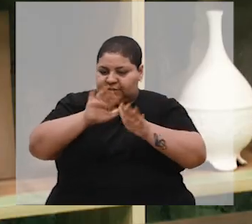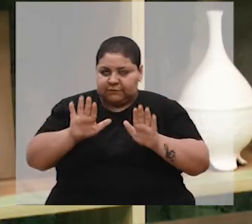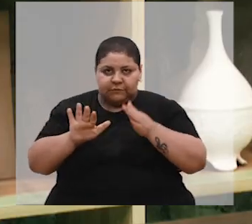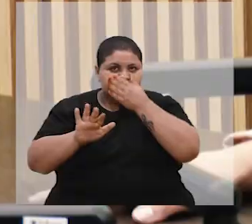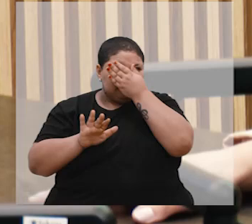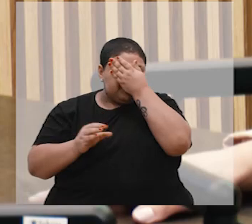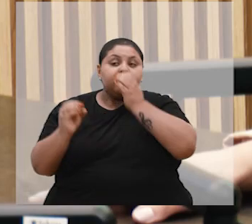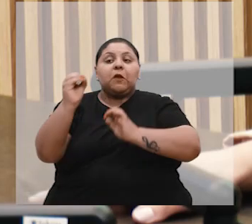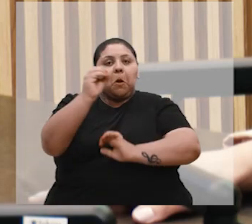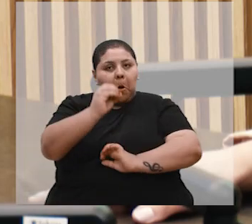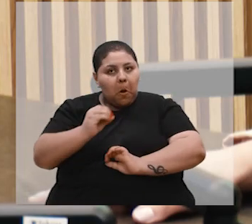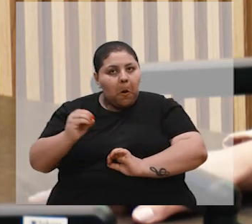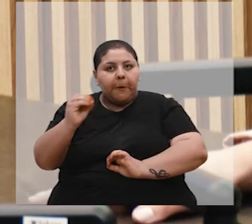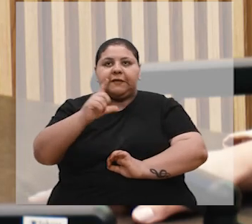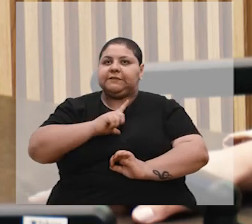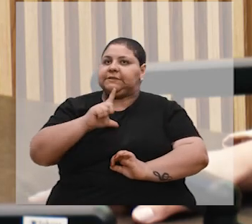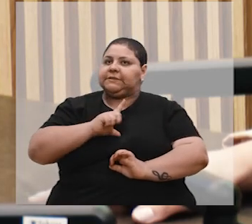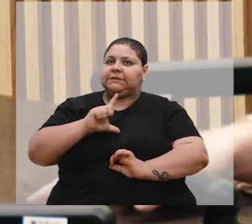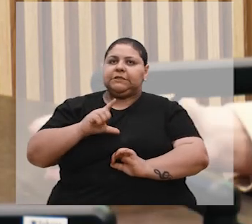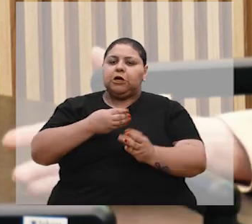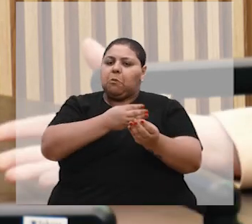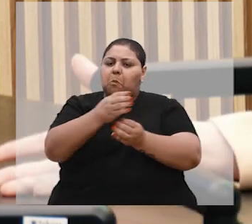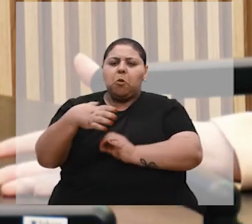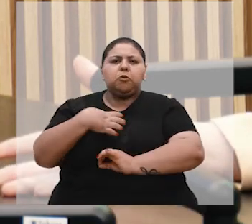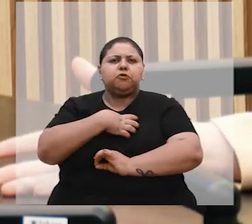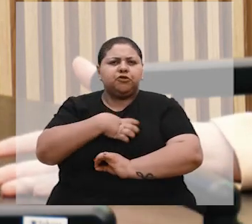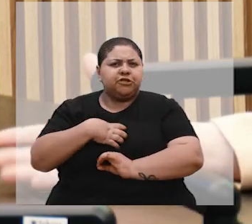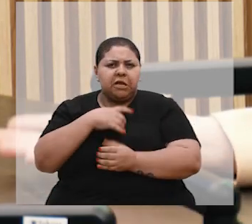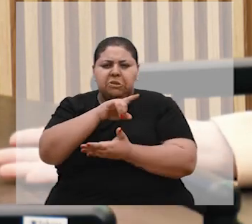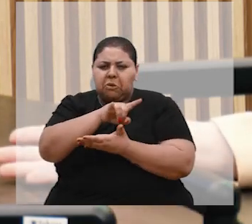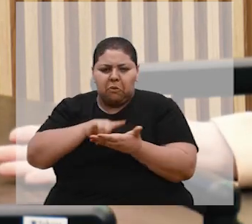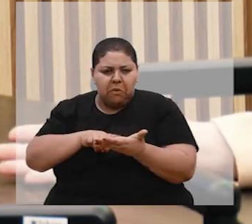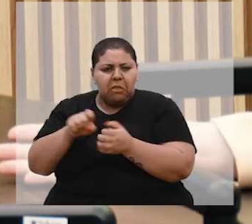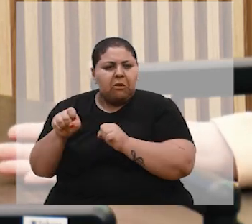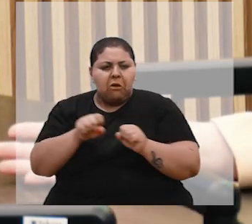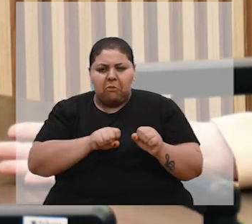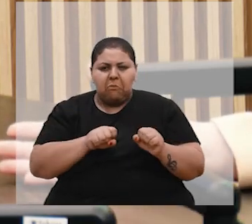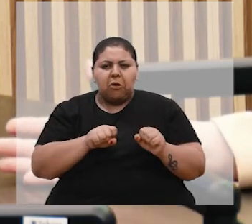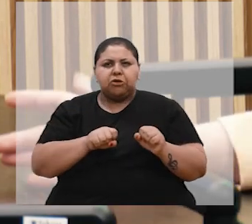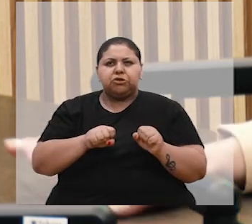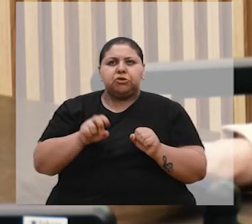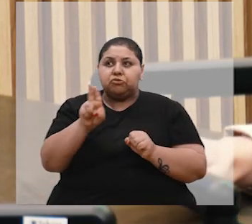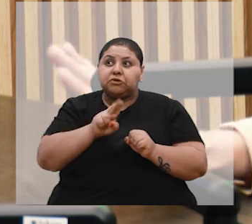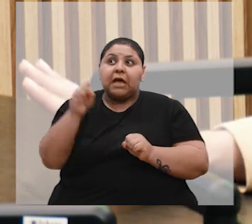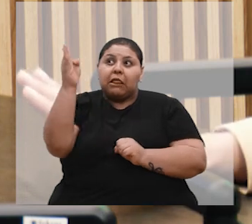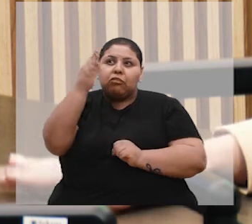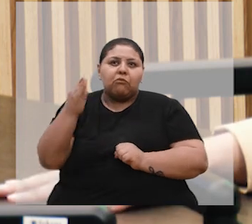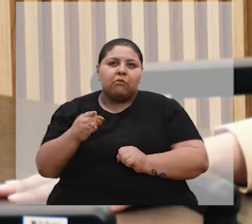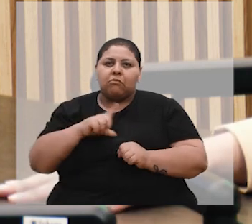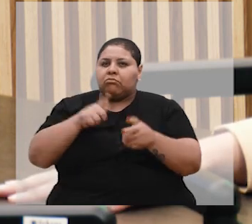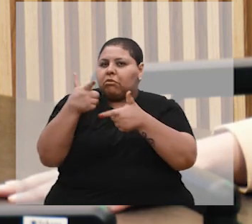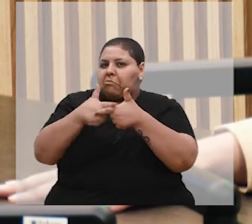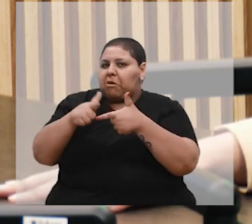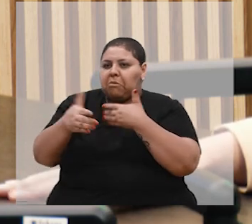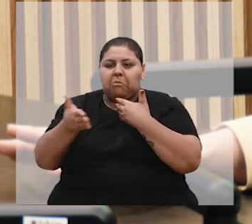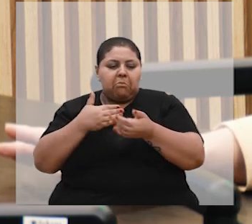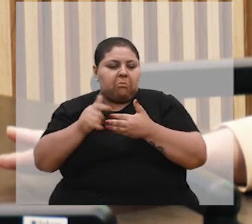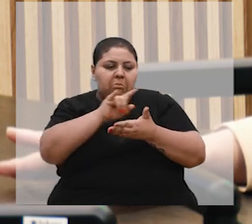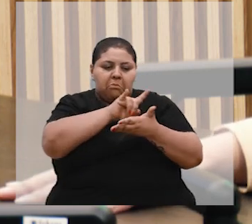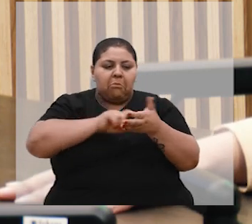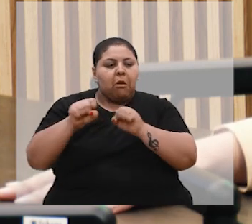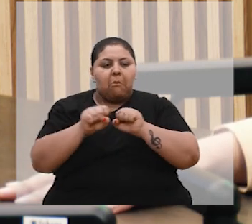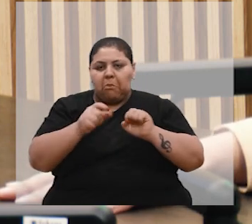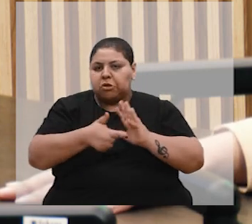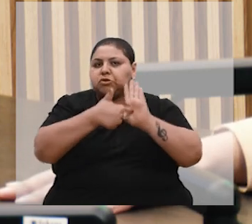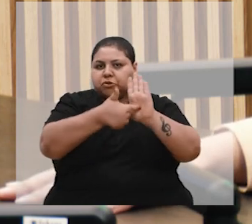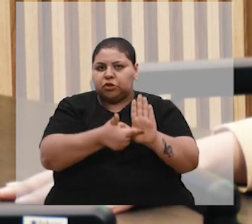votação. Ótimo, é isso aí. Tem muitas formas, A gente já tem muitos documentos que são válidos em todo o território nacional. Então, não tem problema, qualquer um desses documentos a